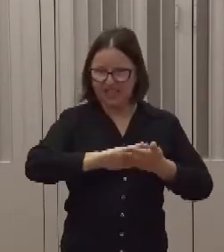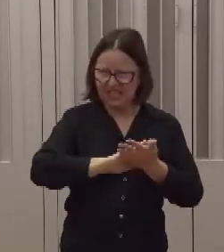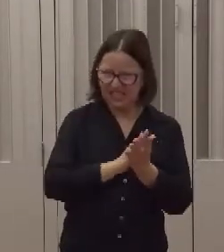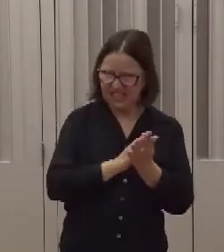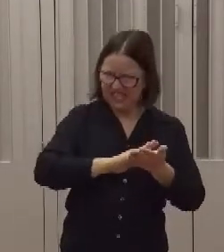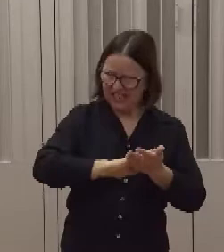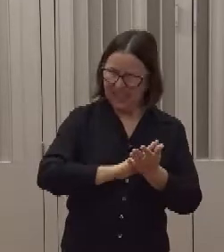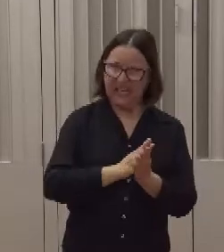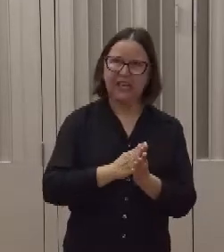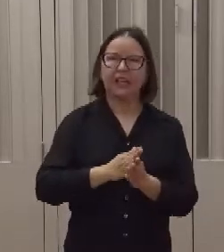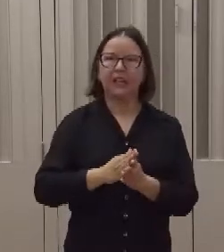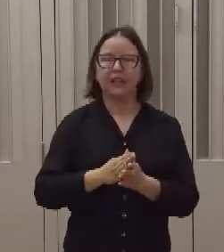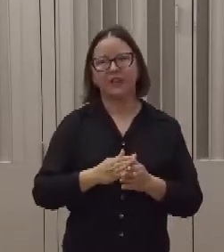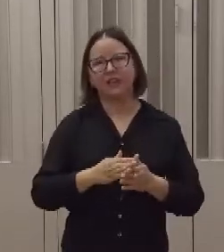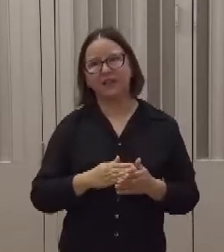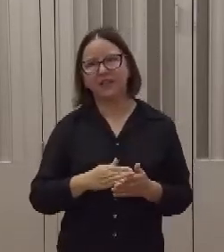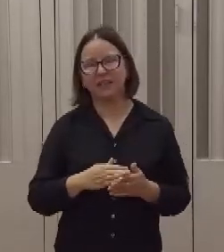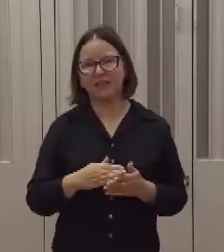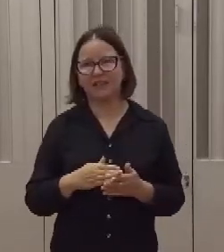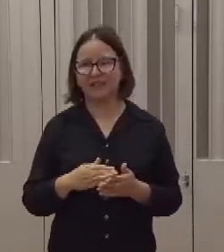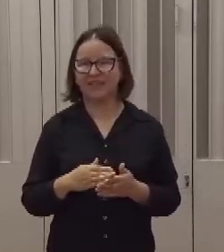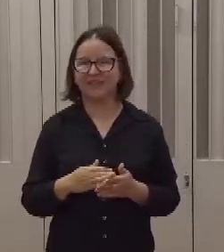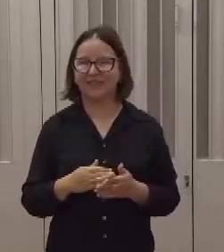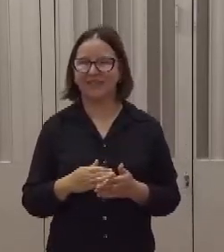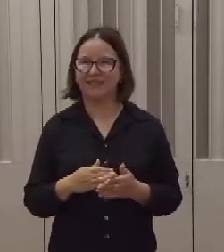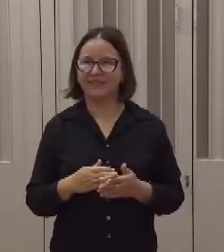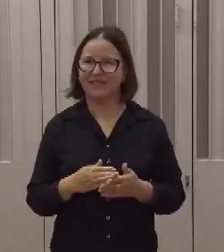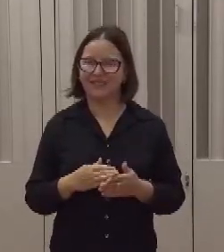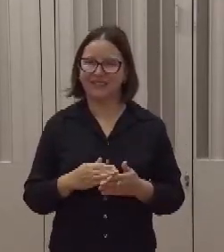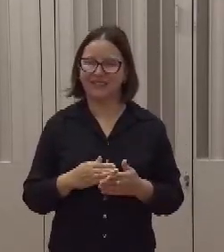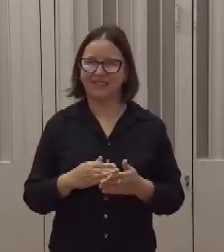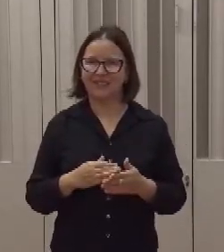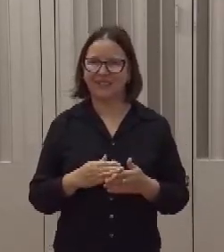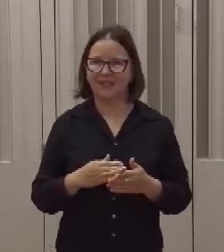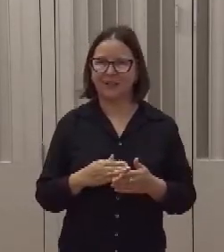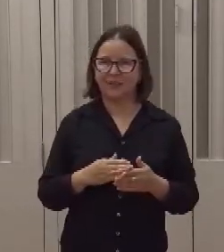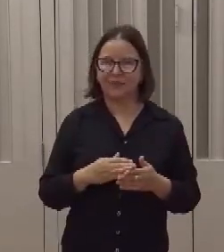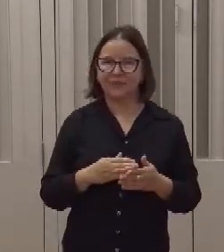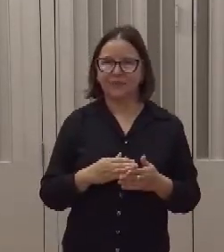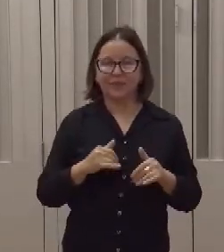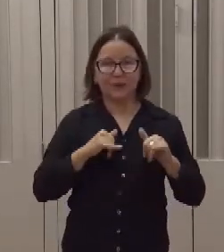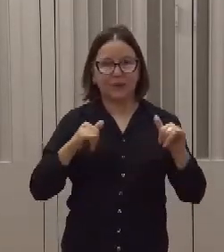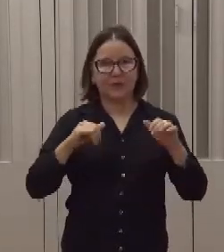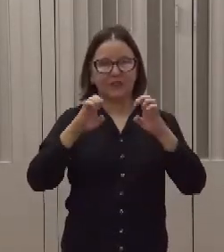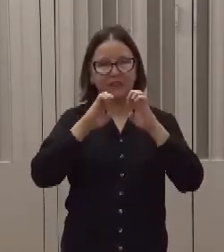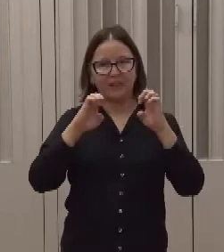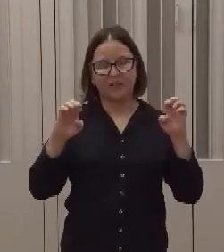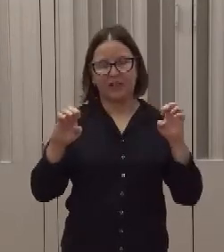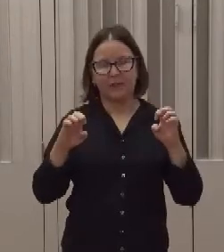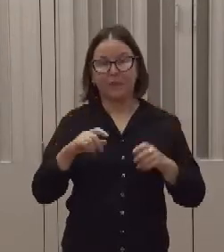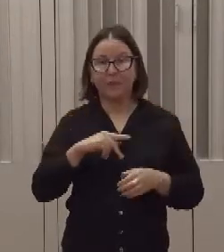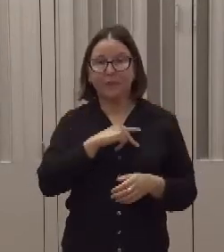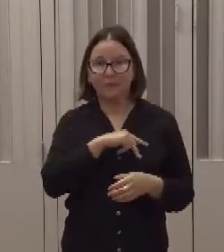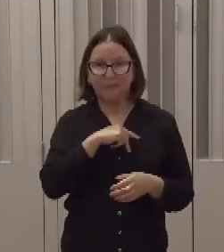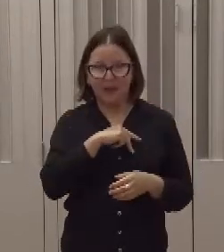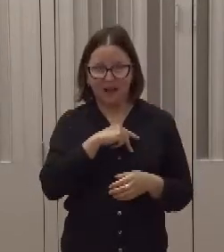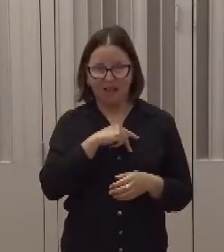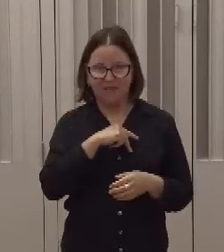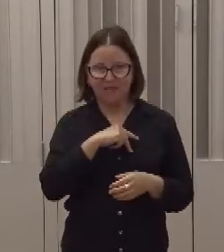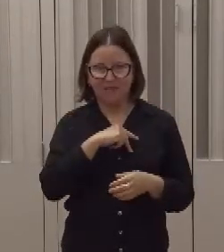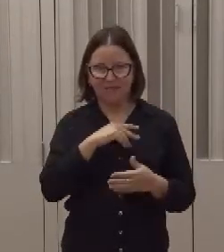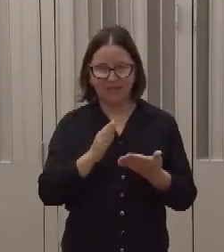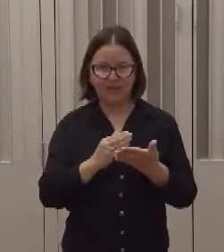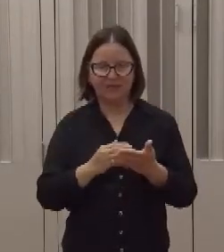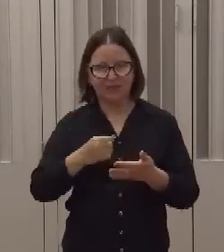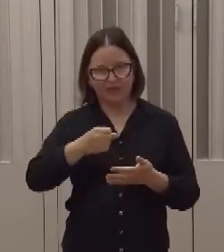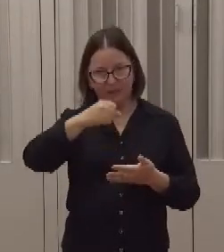ponto de que ele não consegue mais ser reconhecido e nem aplicado na vida de ninguém. Paulo, em Romanos, vai dizer que o Evangelho